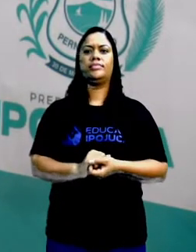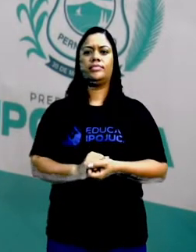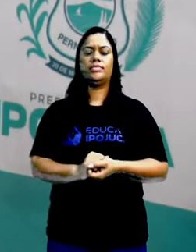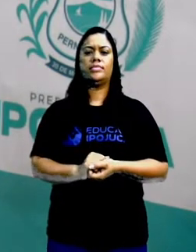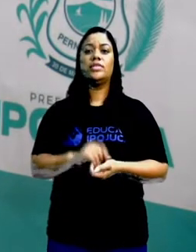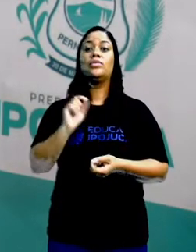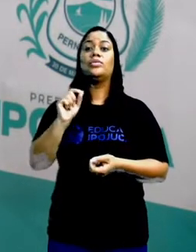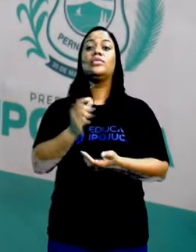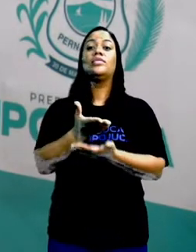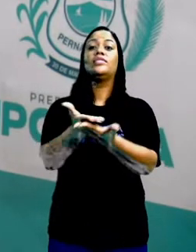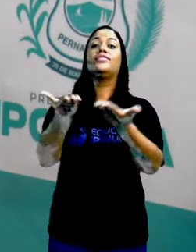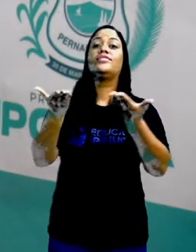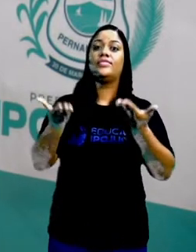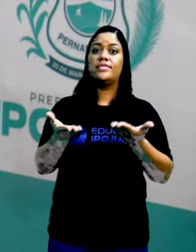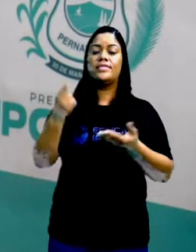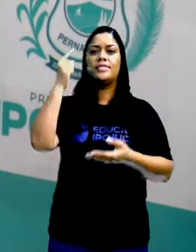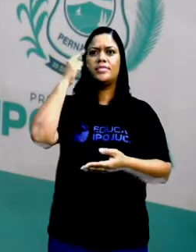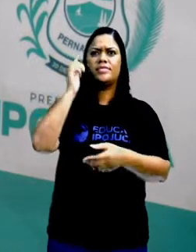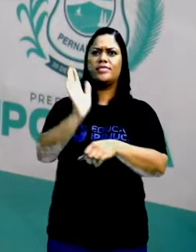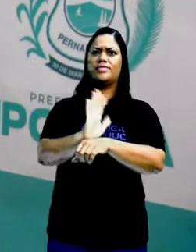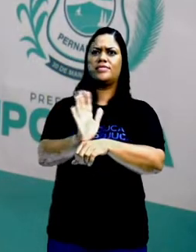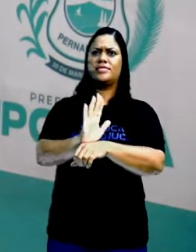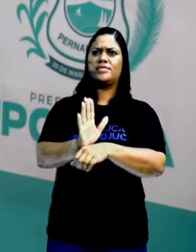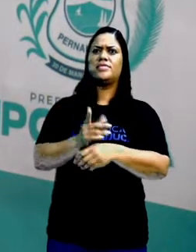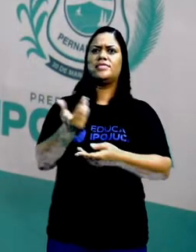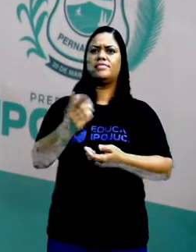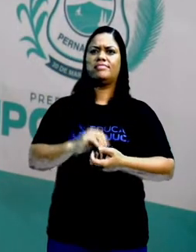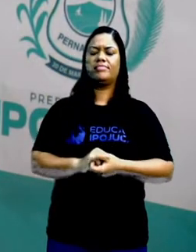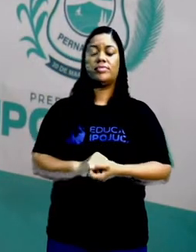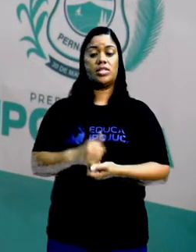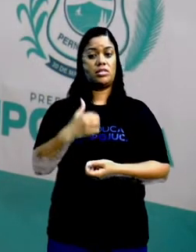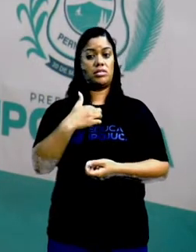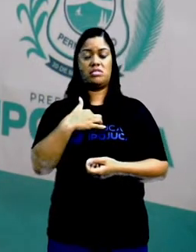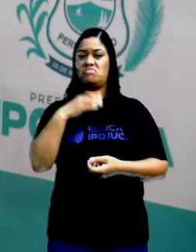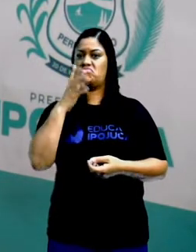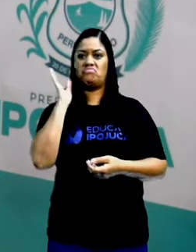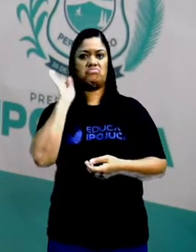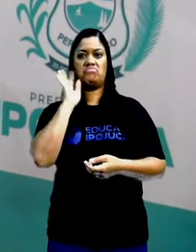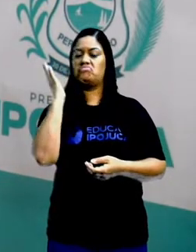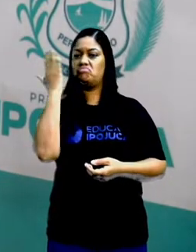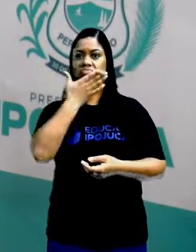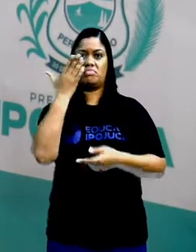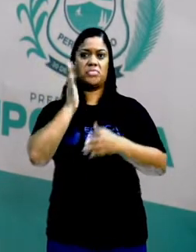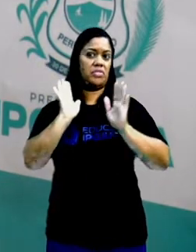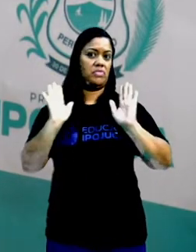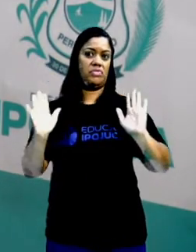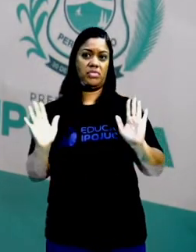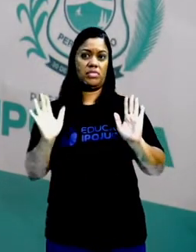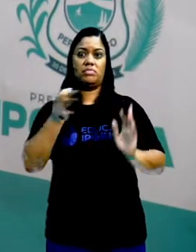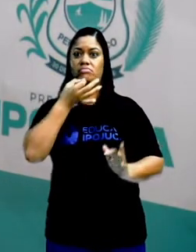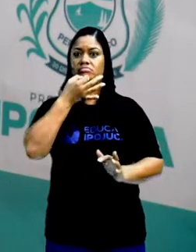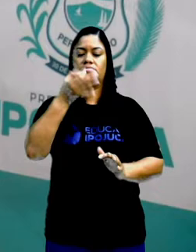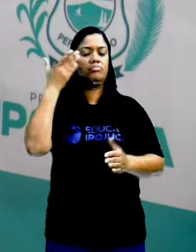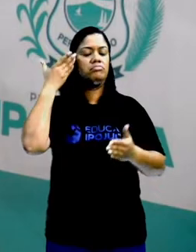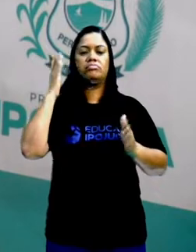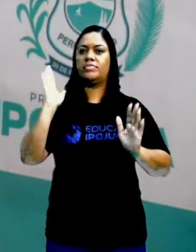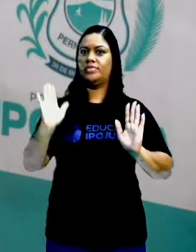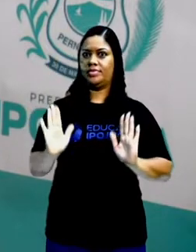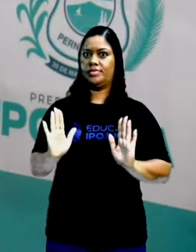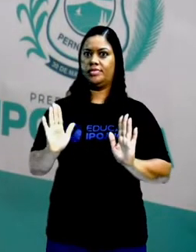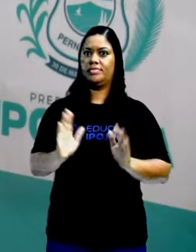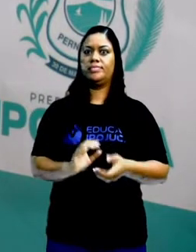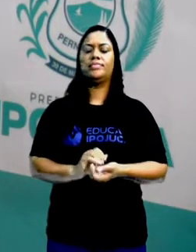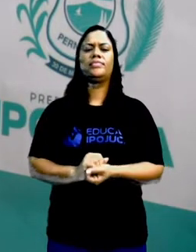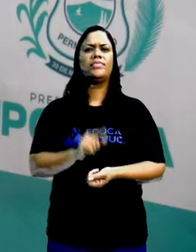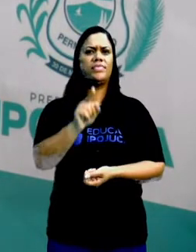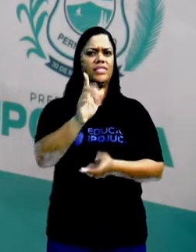Glória o que é que você acha desse filme que é que você achou ela disse olha não assisti não vi não é de opinar então